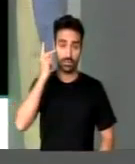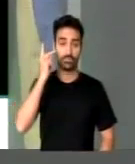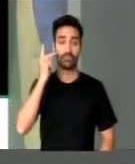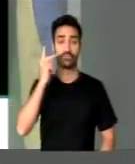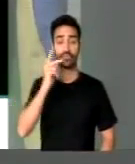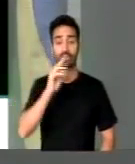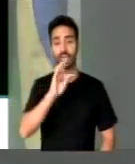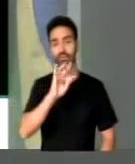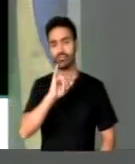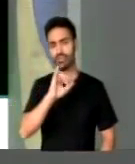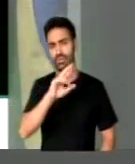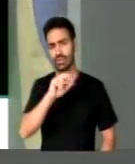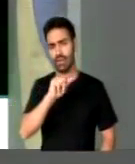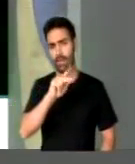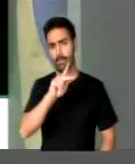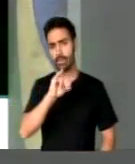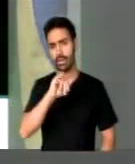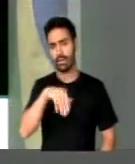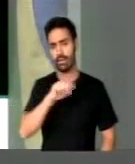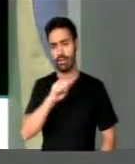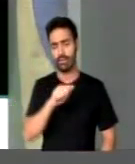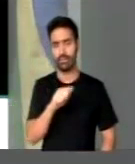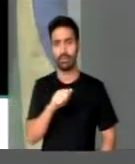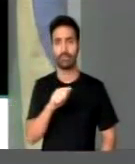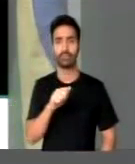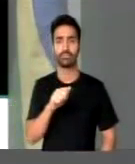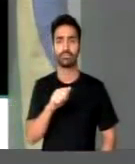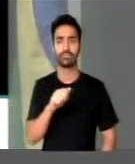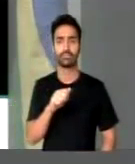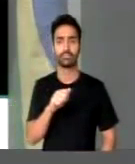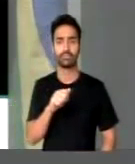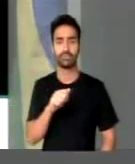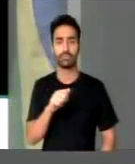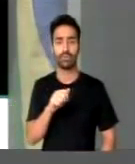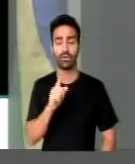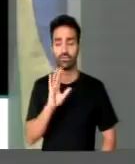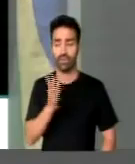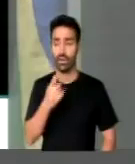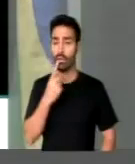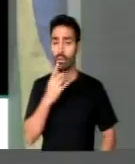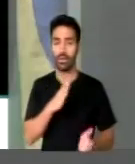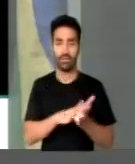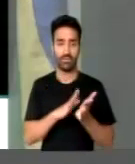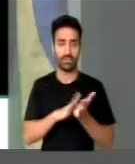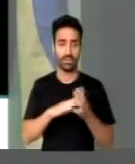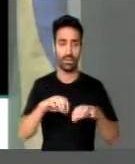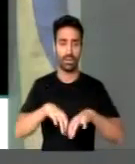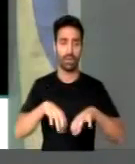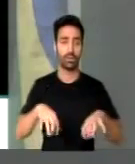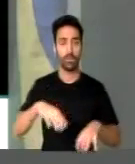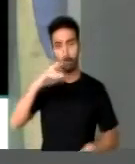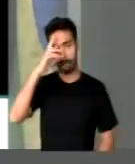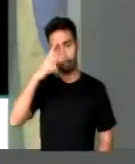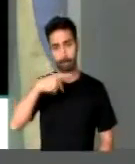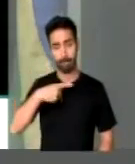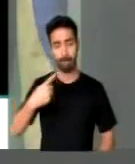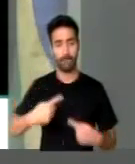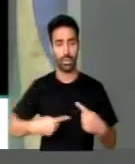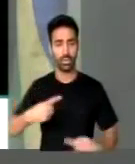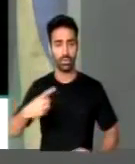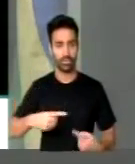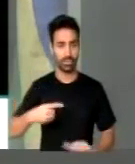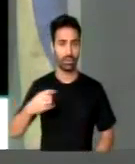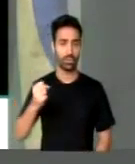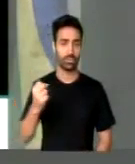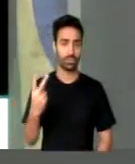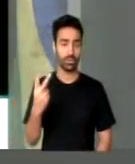município de Tirapina, onde fez o seu aniversário de emancipação política, 82 anos,